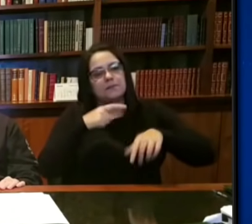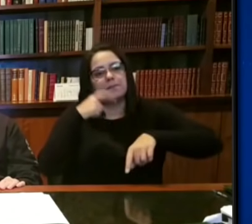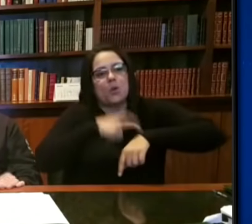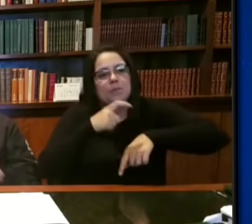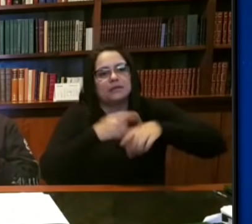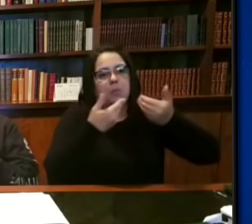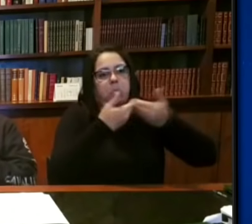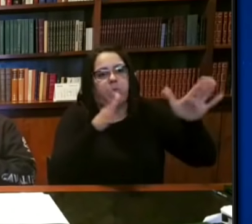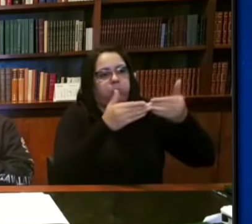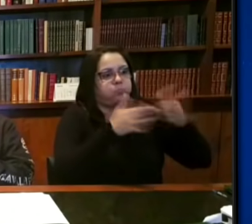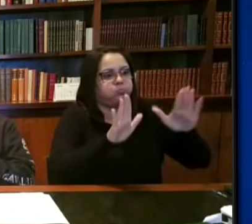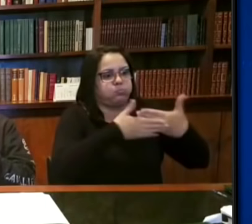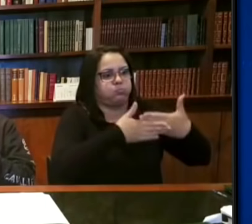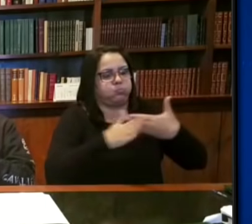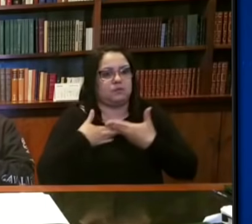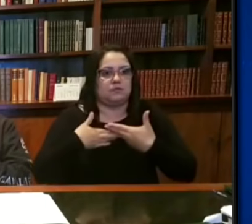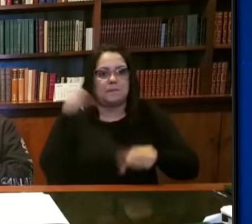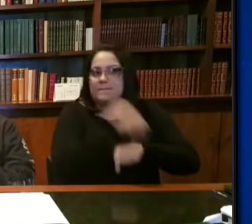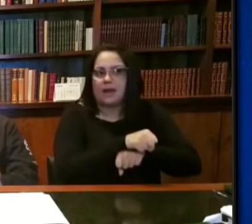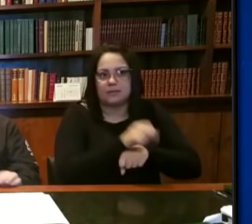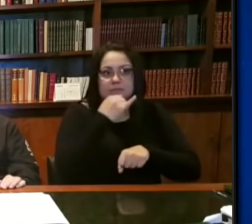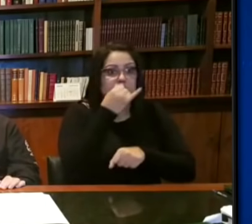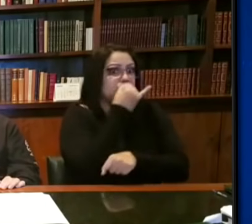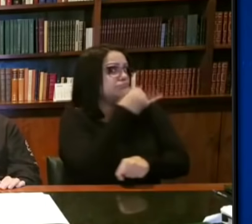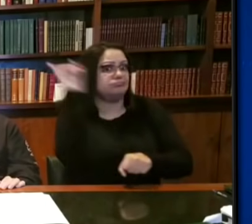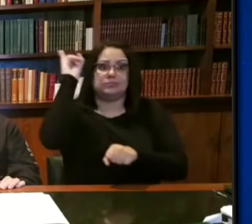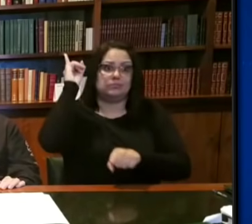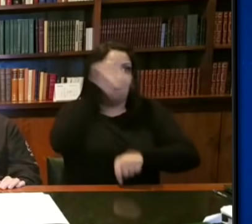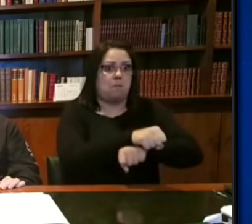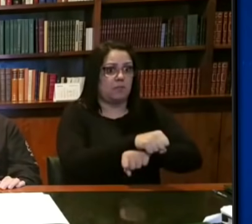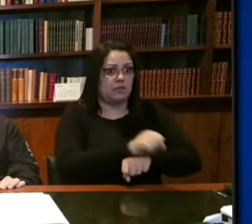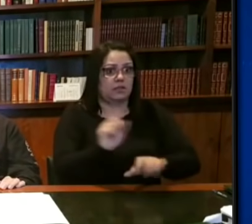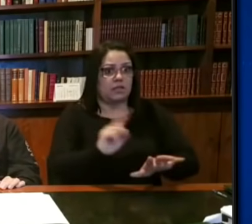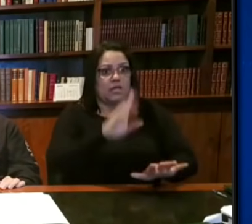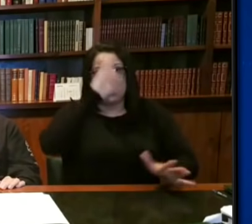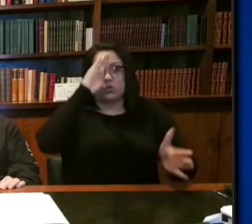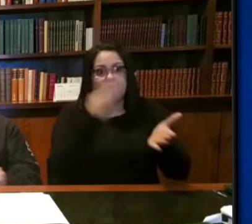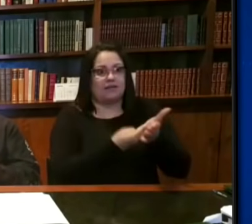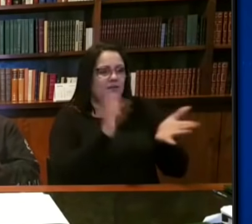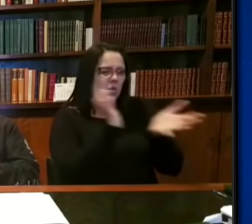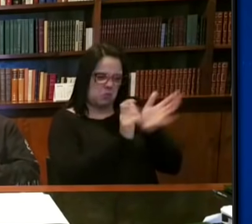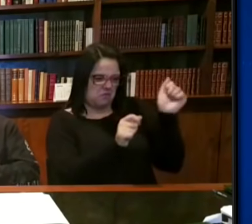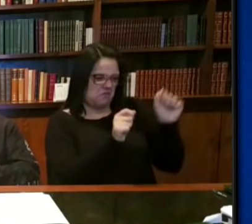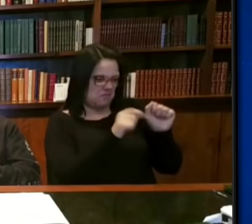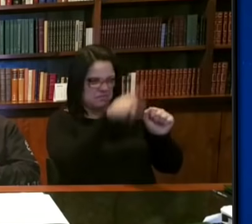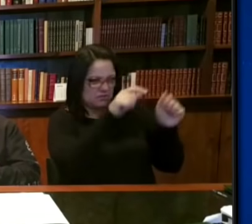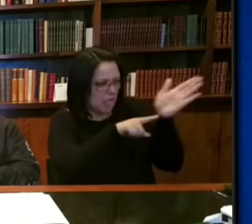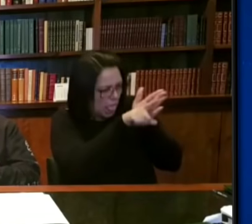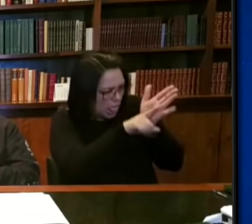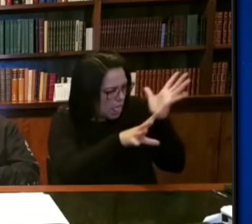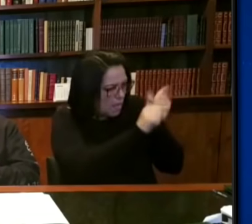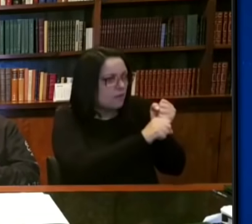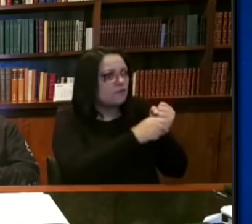os modelos param de funcionar. Quando você tem um choque como esse, eu não acredito nas previsões que são feitas.